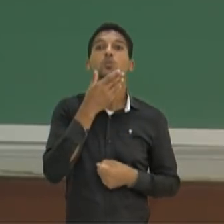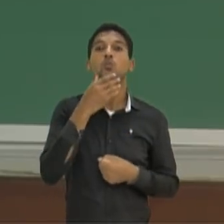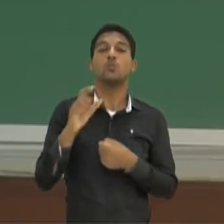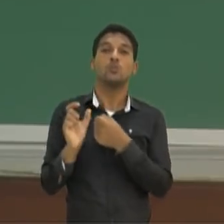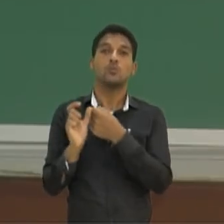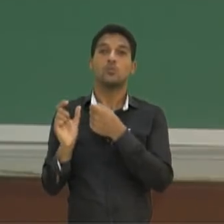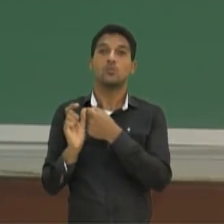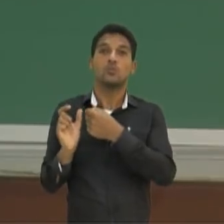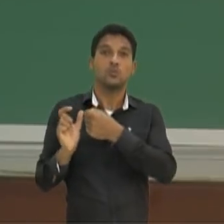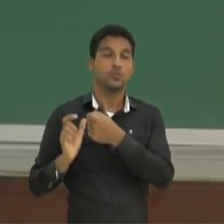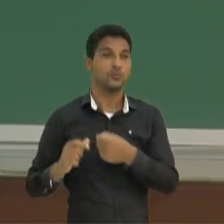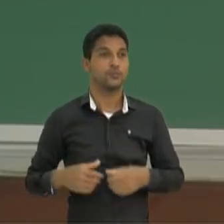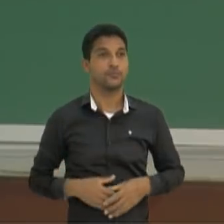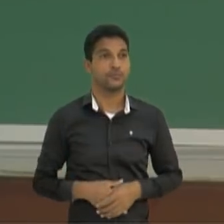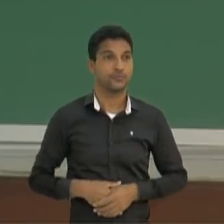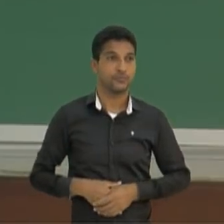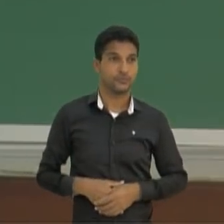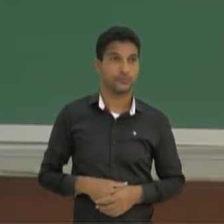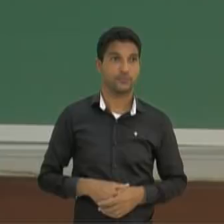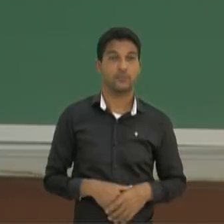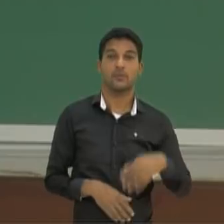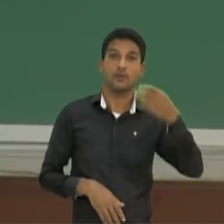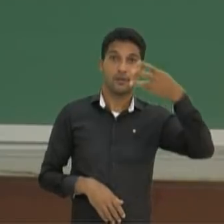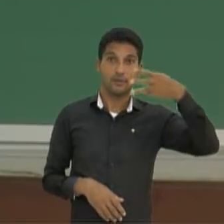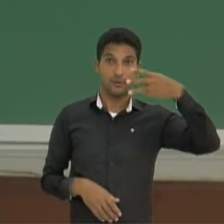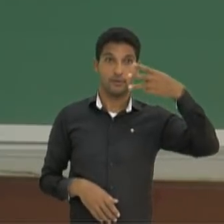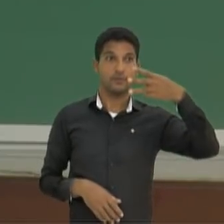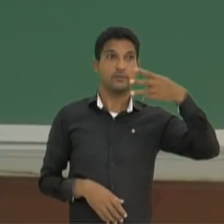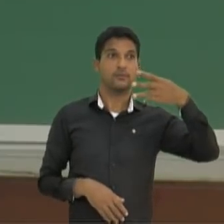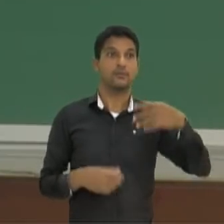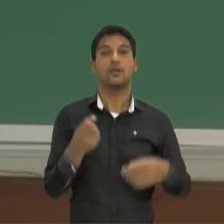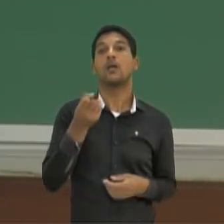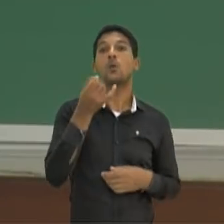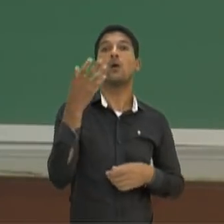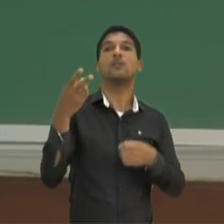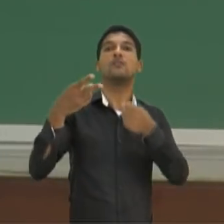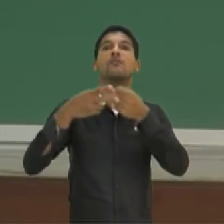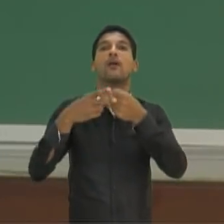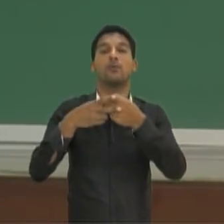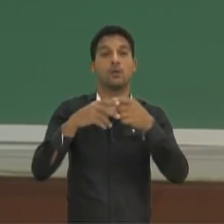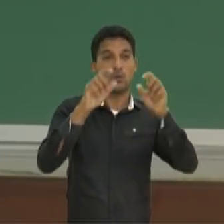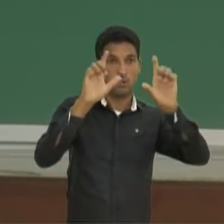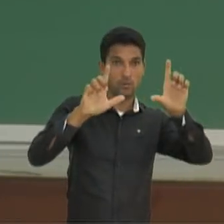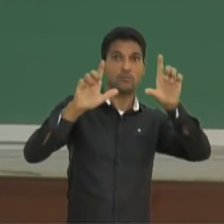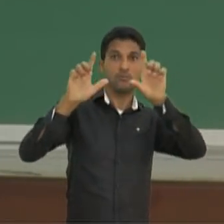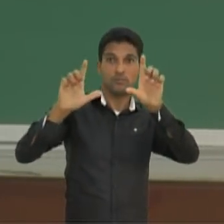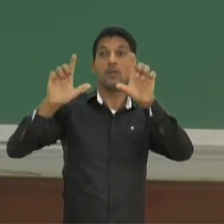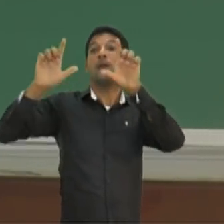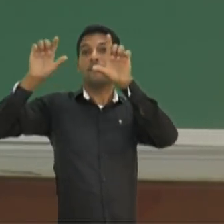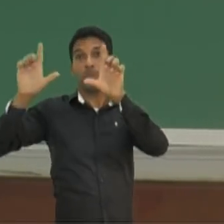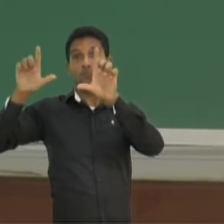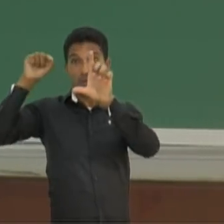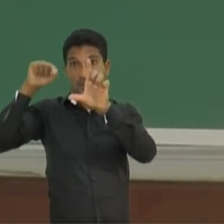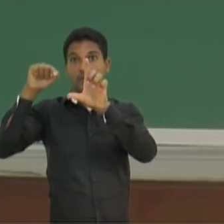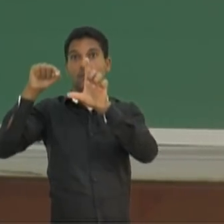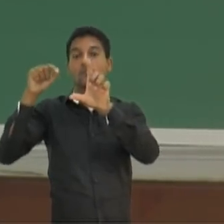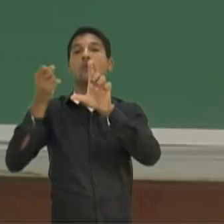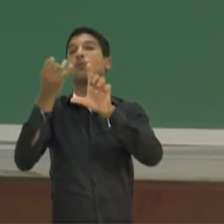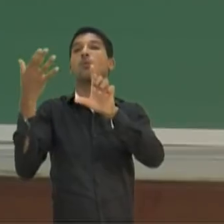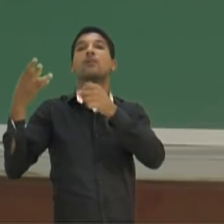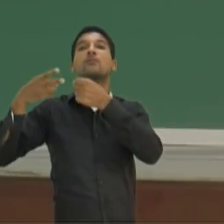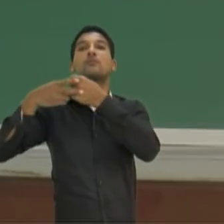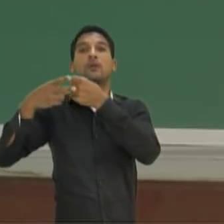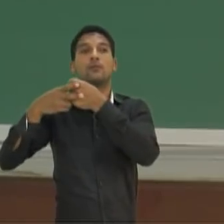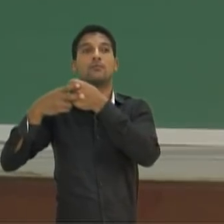né? E no terceiro exercício, quantos verbos existem no último quadrinho? Então, nós tínhamos o verbo conseguir e 2